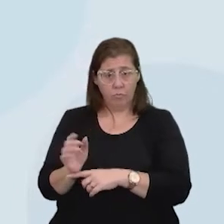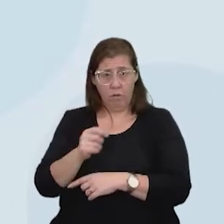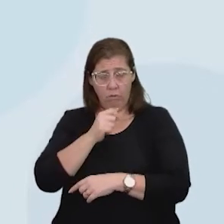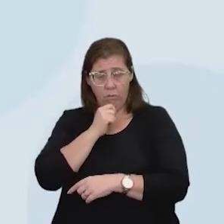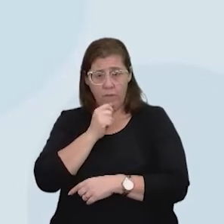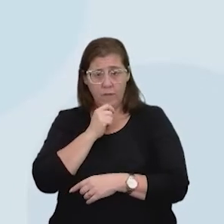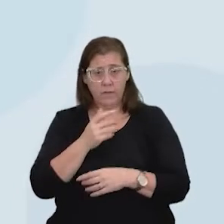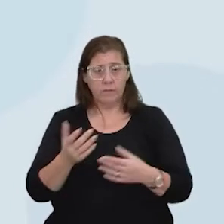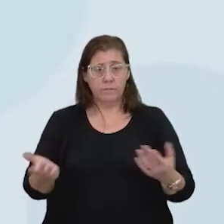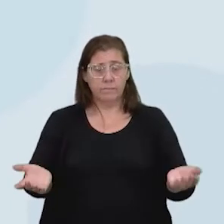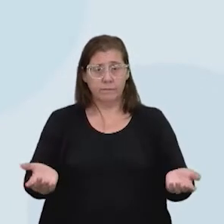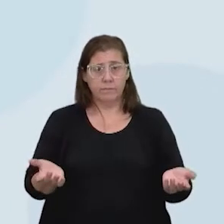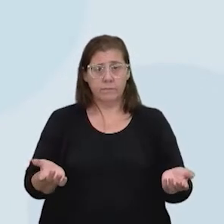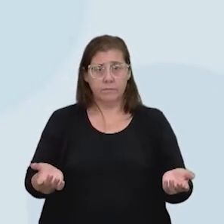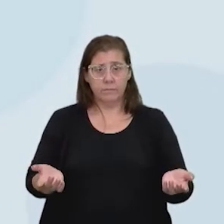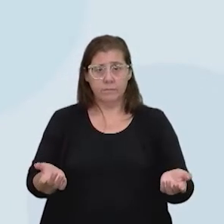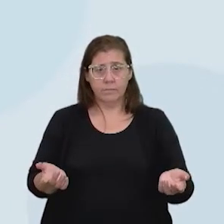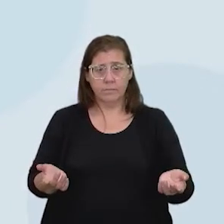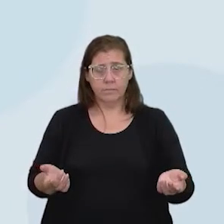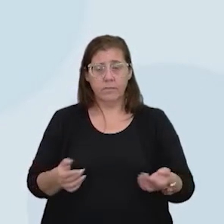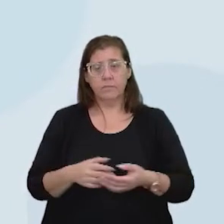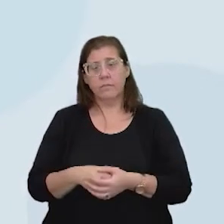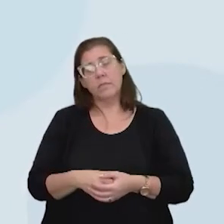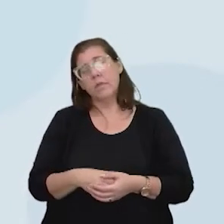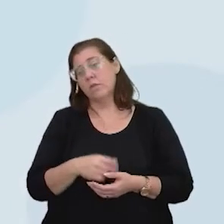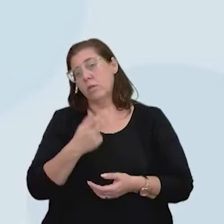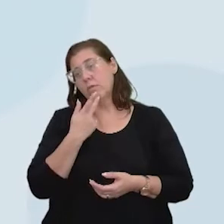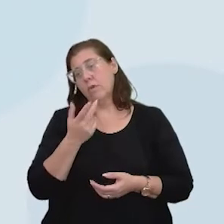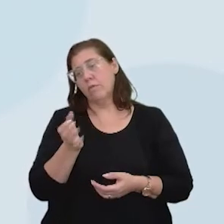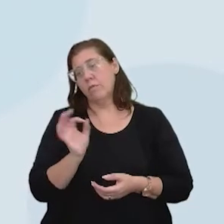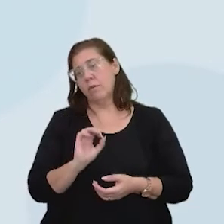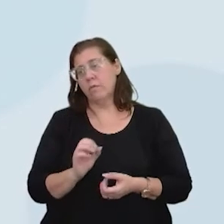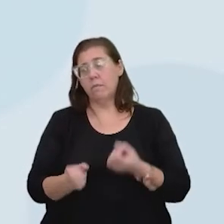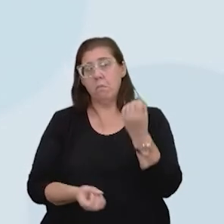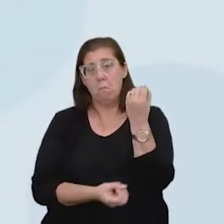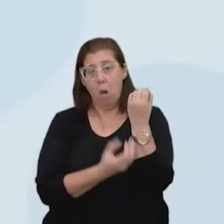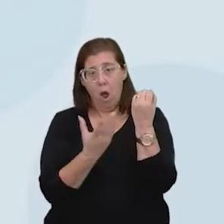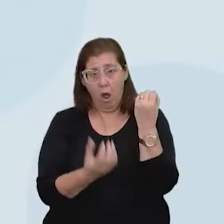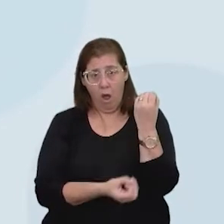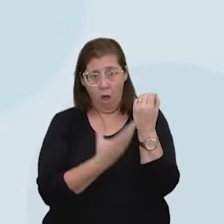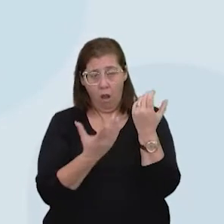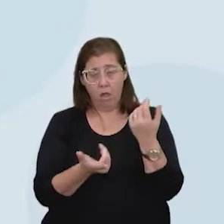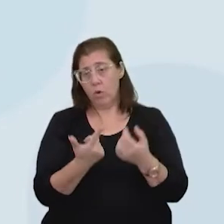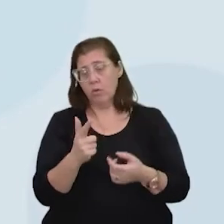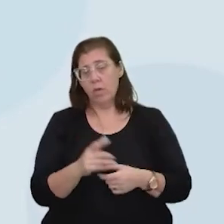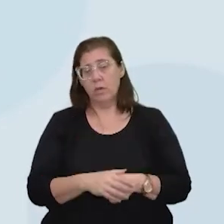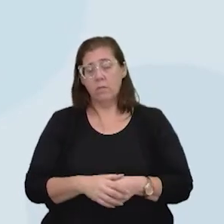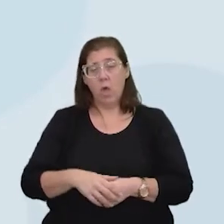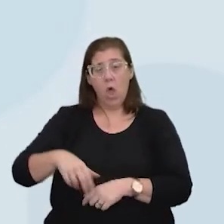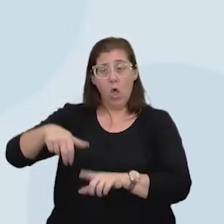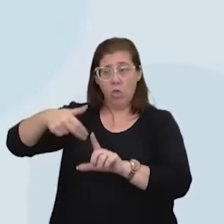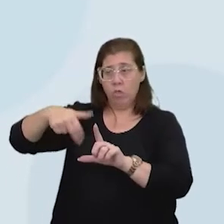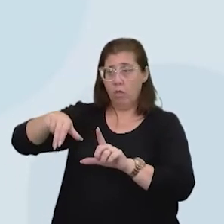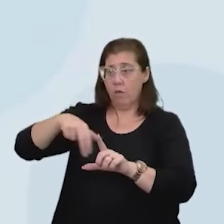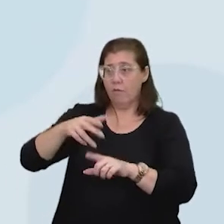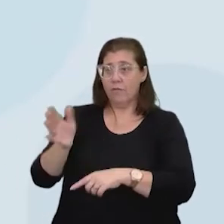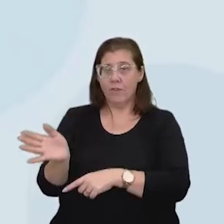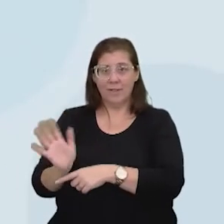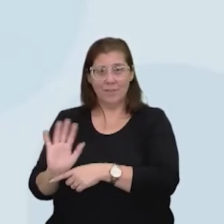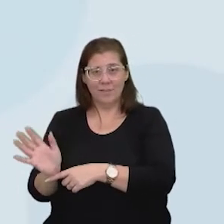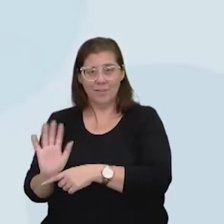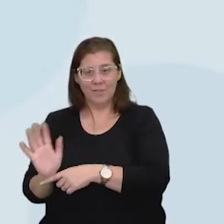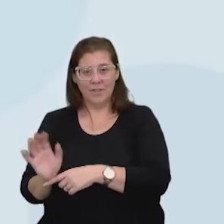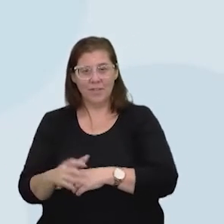vendo? Não pode falar perto dela porque é sem spoilers. Então, a gente não vai te incluir na conversa. Novela, filme. Imagina, menina,